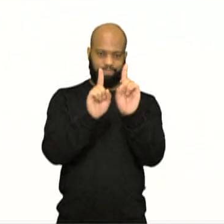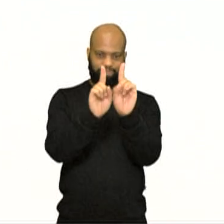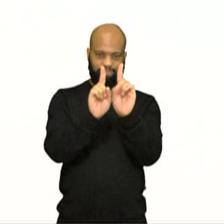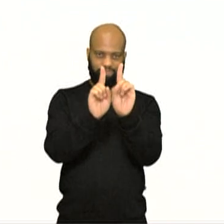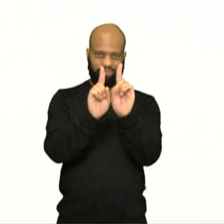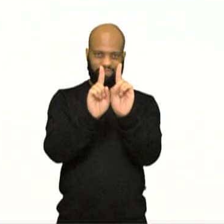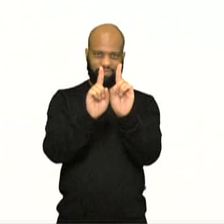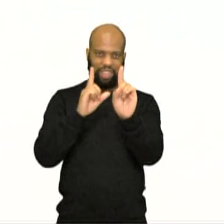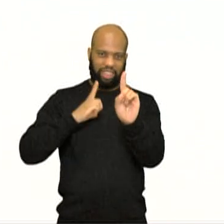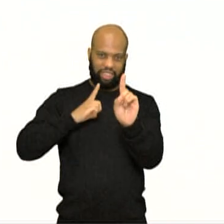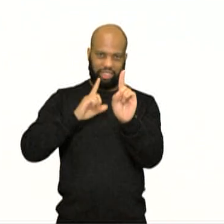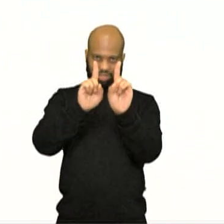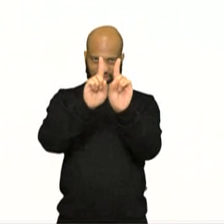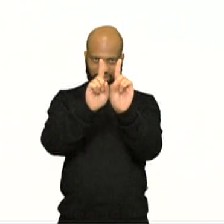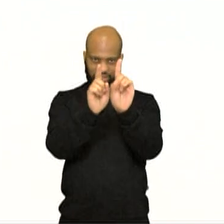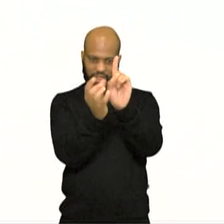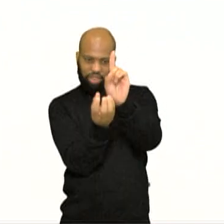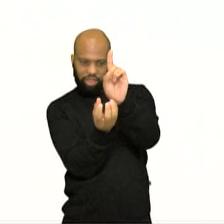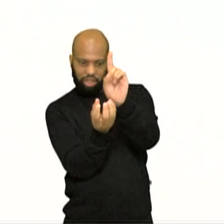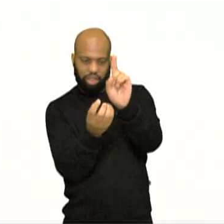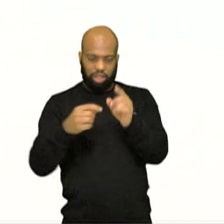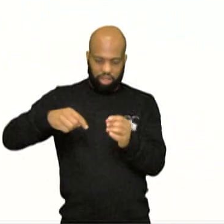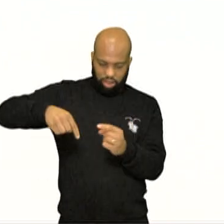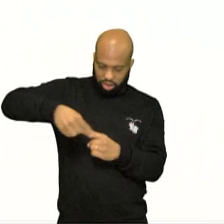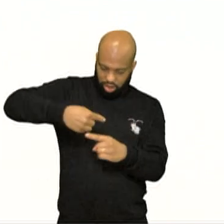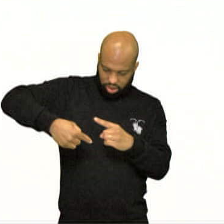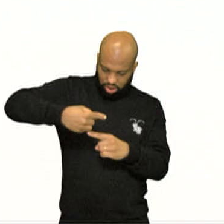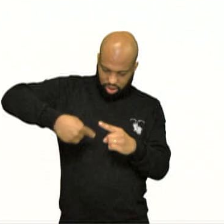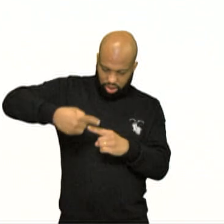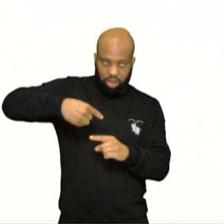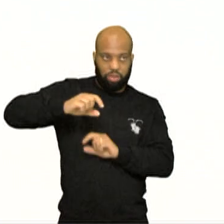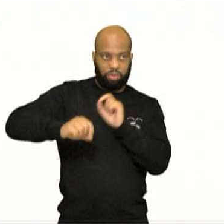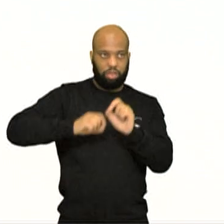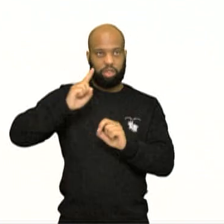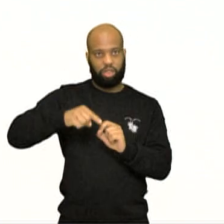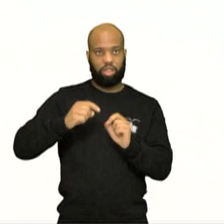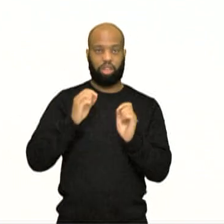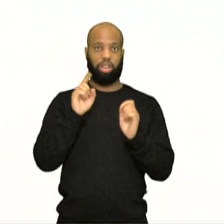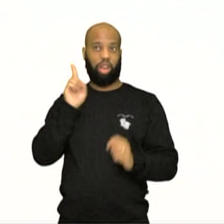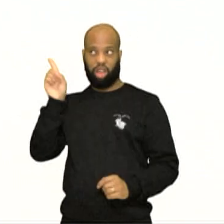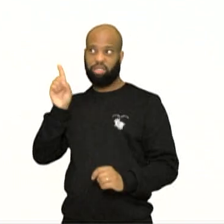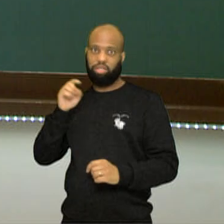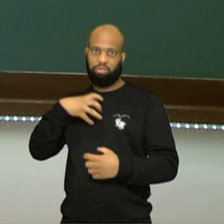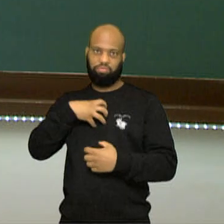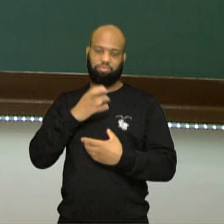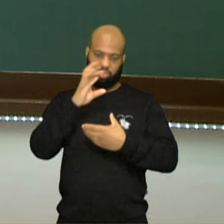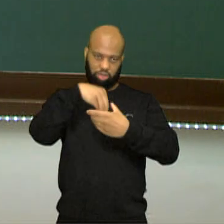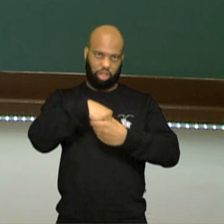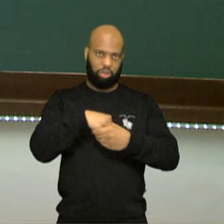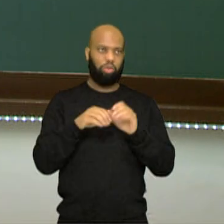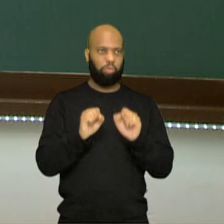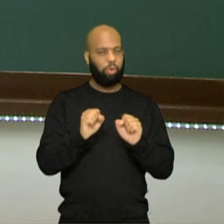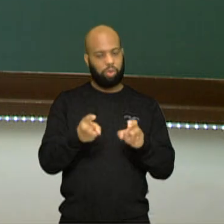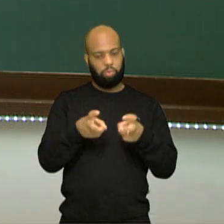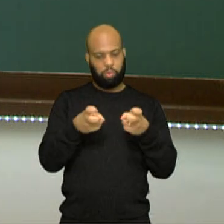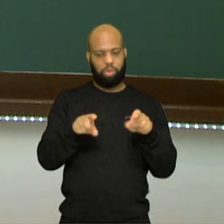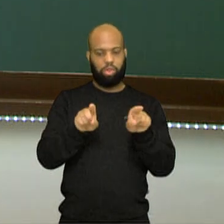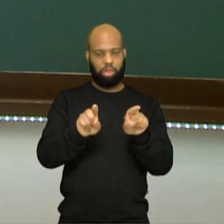que é um rocambole de placas, na verdade, no fundo, ele é um capacitor de placas paralelas. Você pode analisar dessa forma